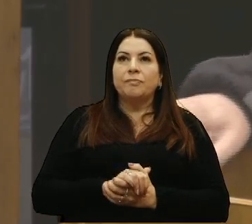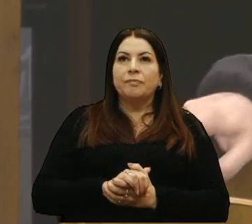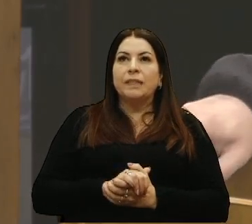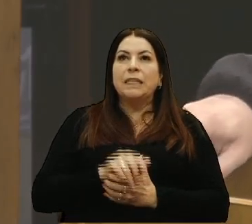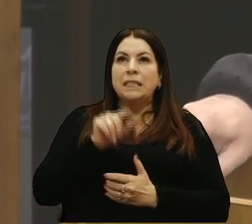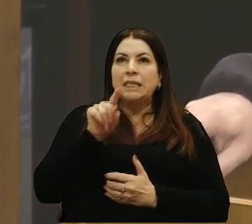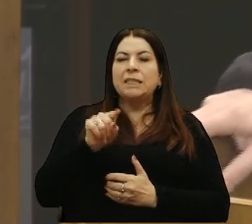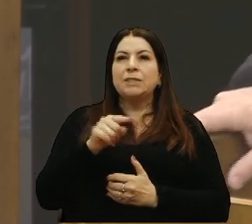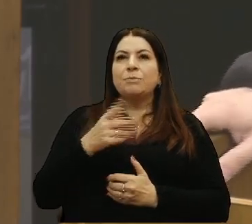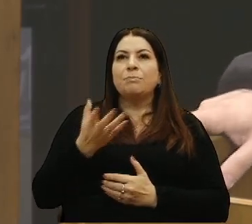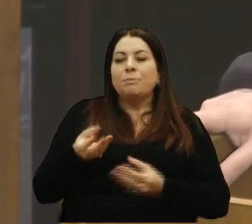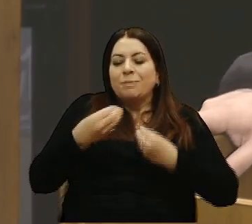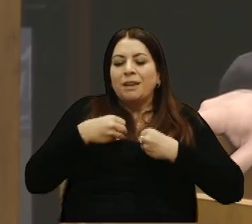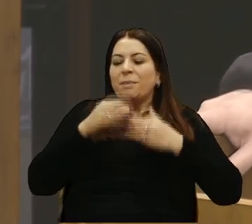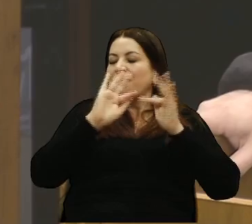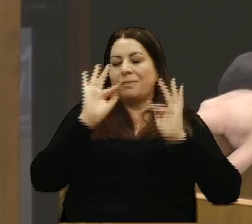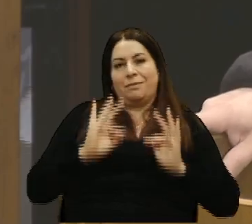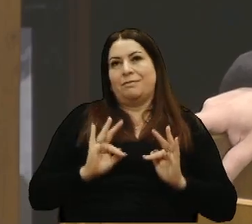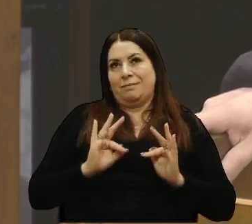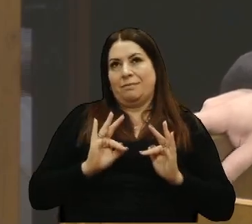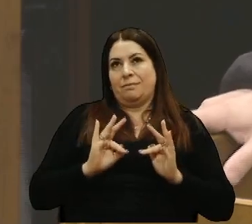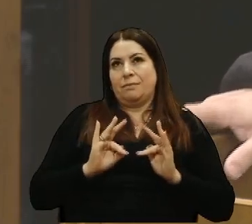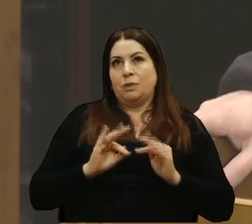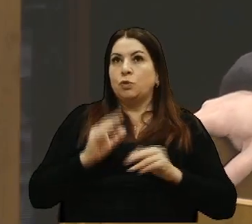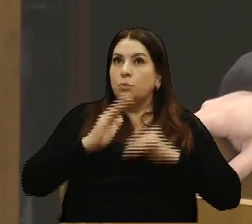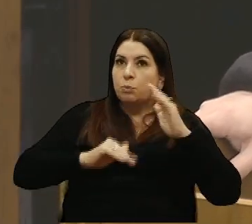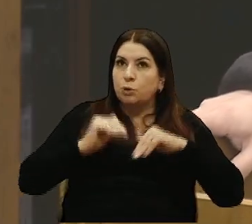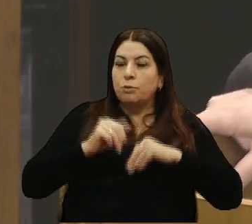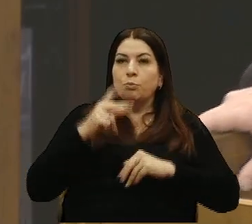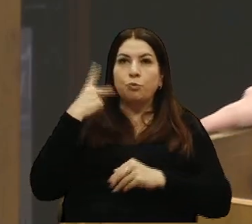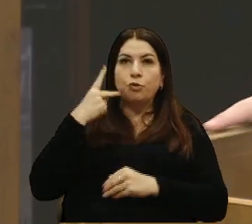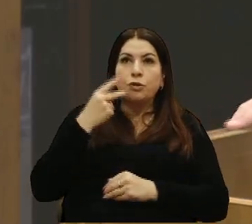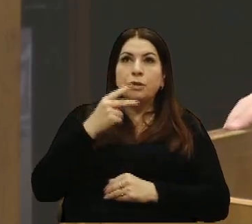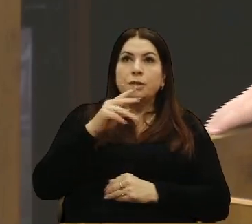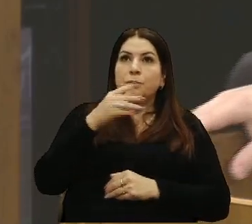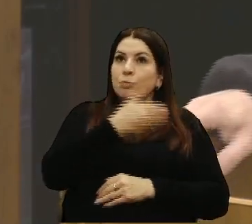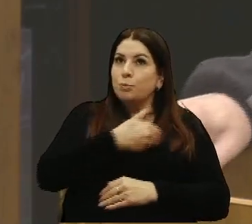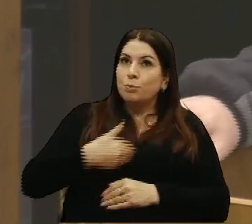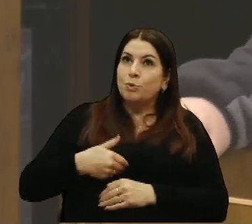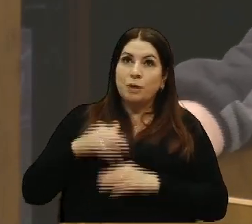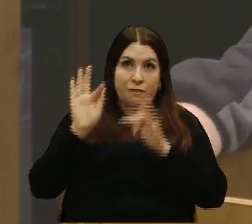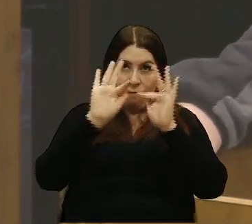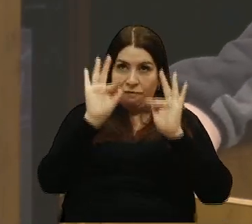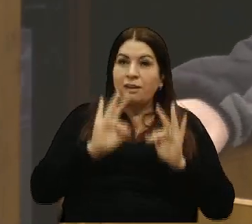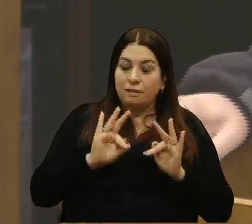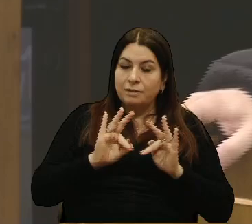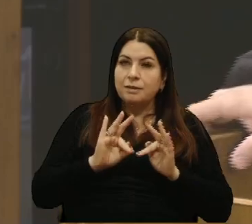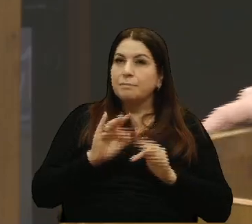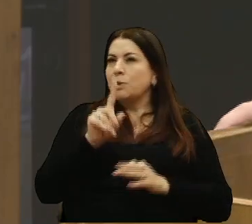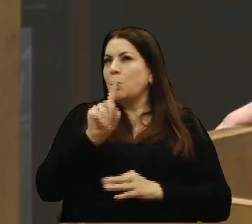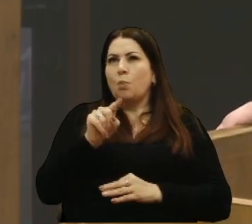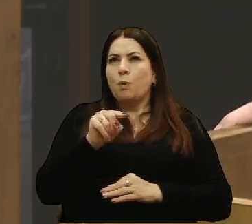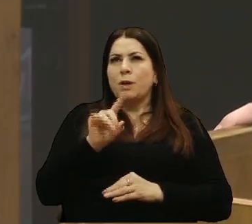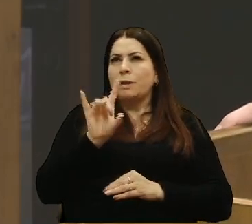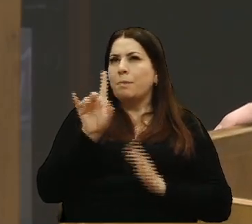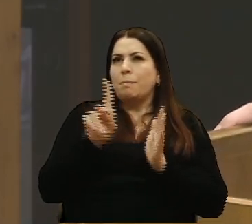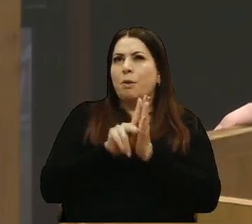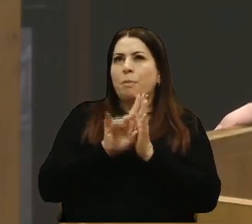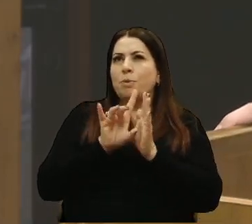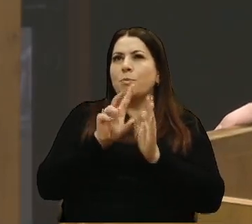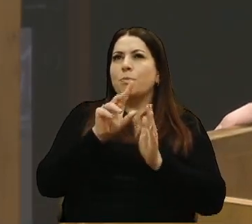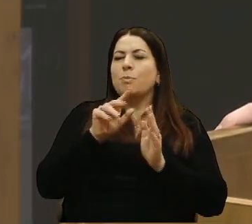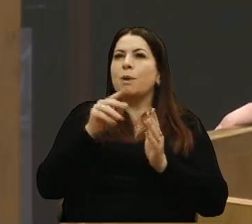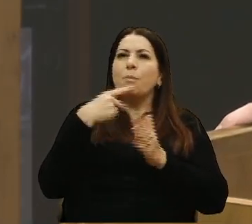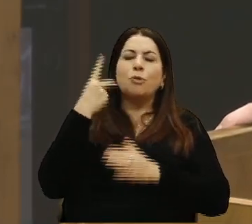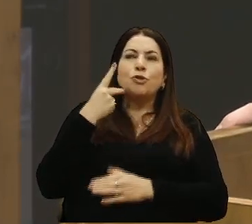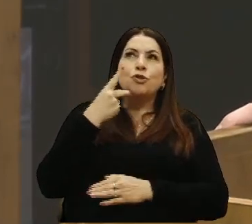E isso que me deixa mais feliz, que nós estamos implementando políticas públicas. E fico feliz porque não é exclusivamente uma política